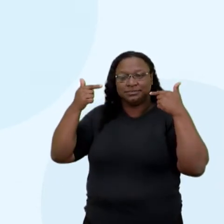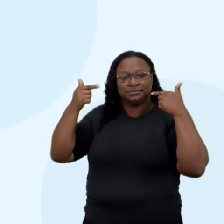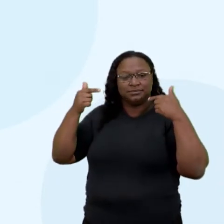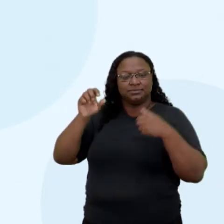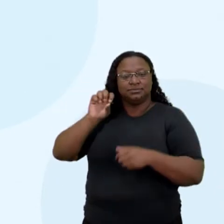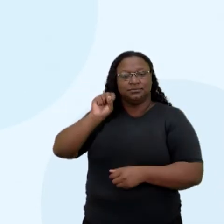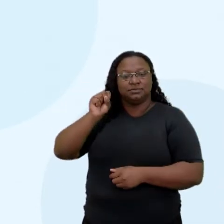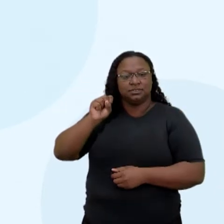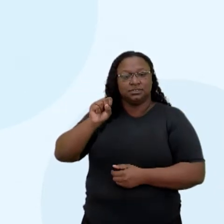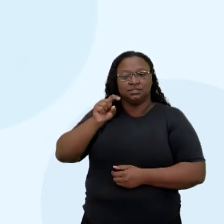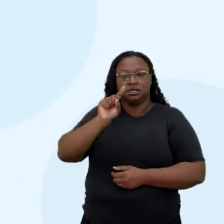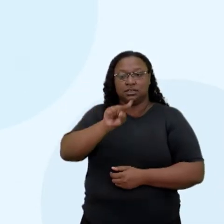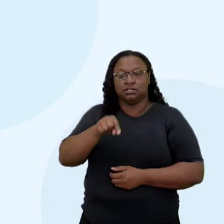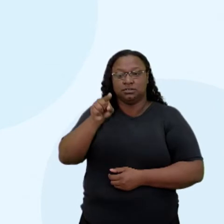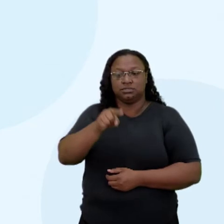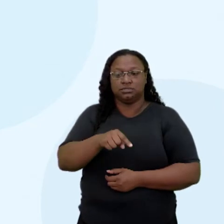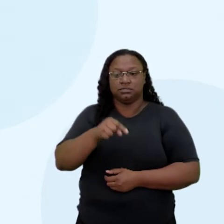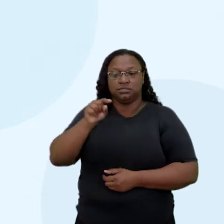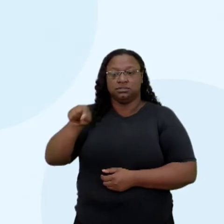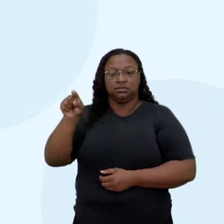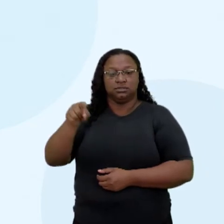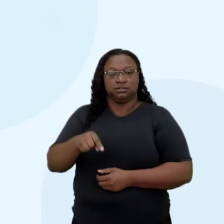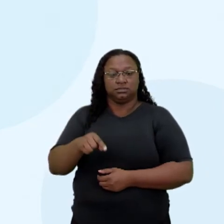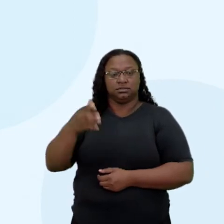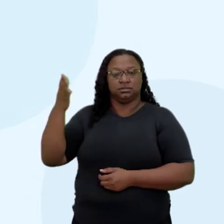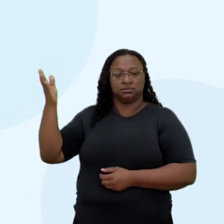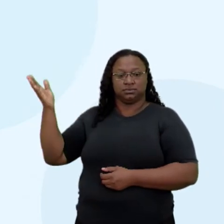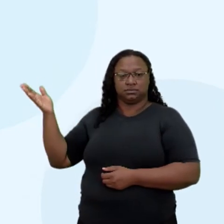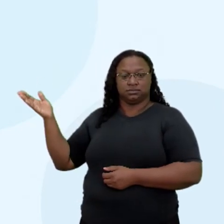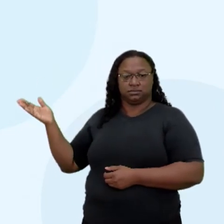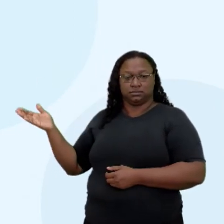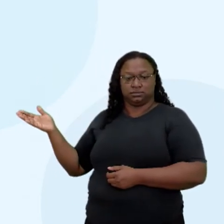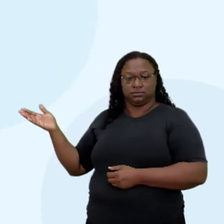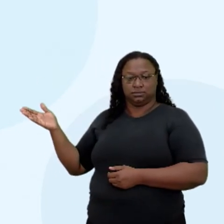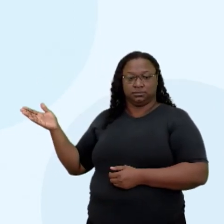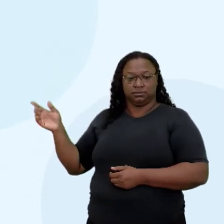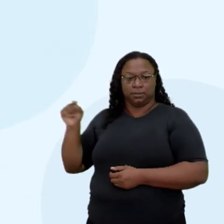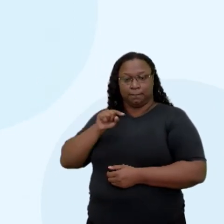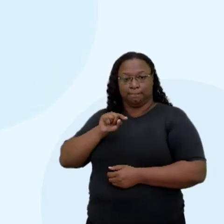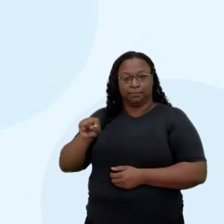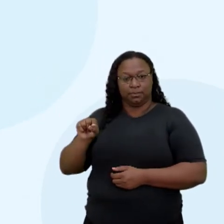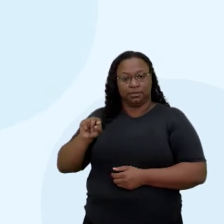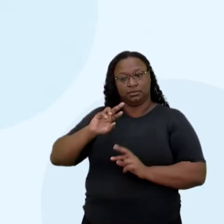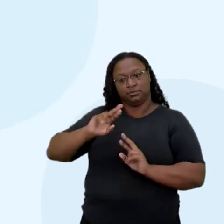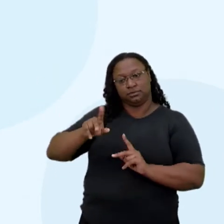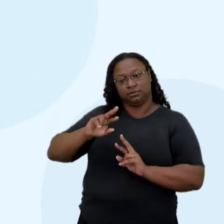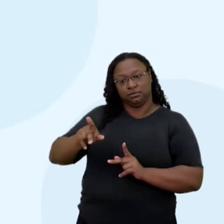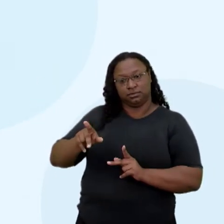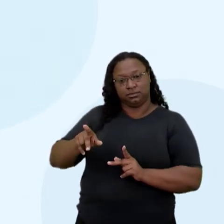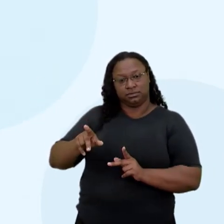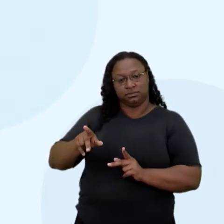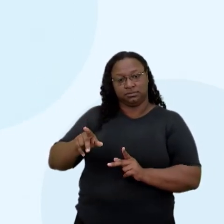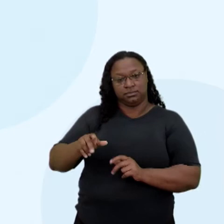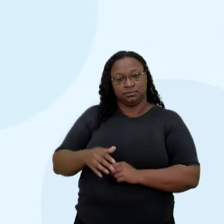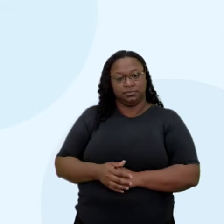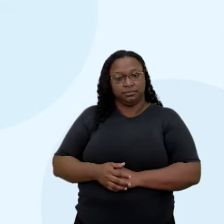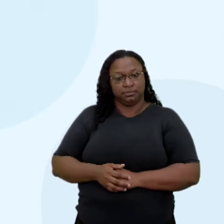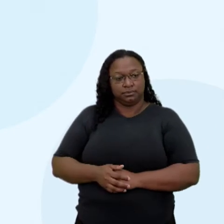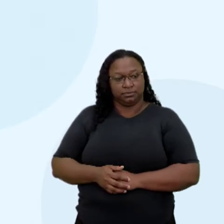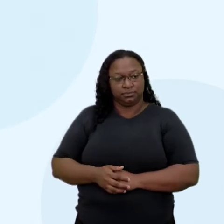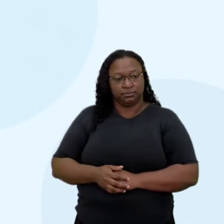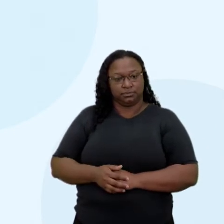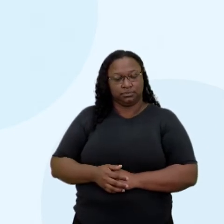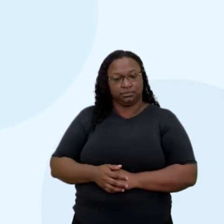o x. Na realidade temos o somatório de x ao quadrado menos, ó, a diferença, tá ok?